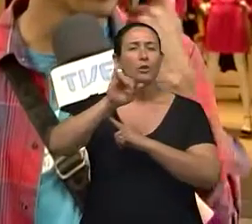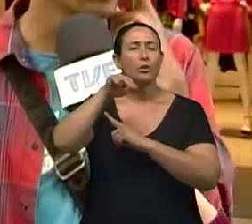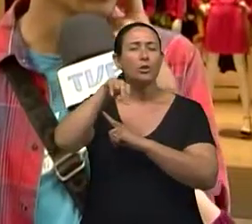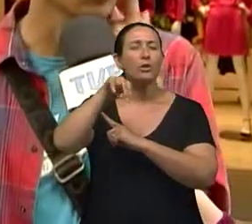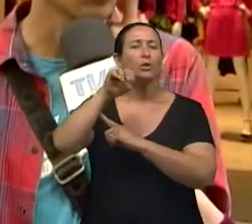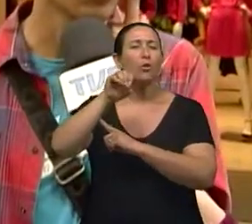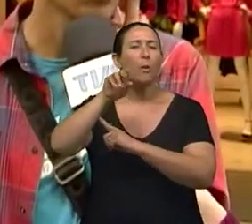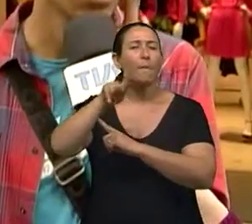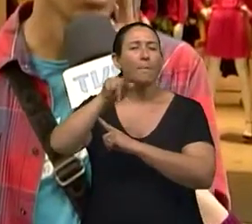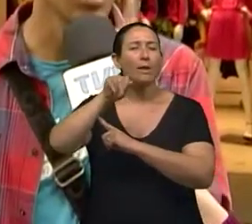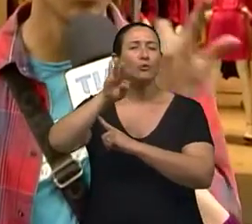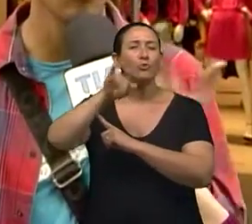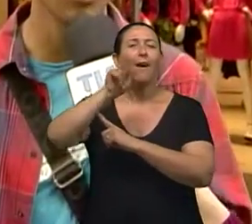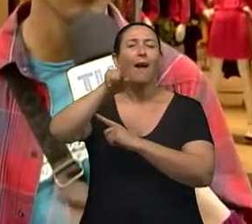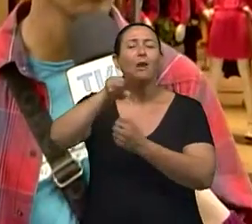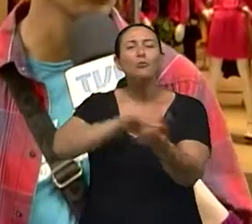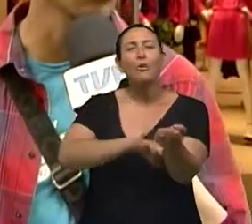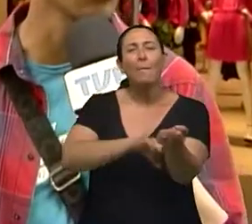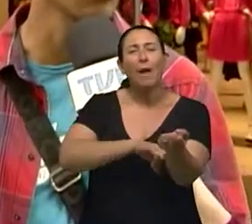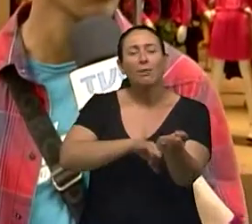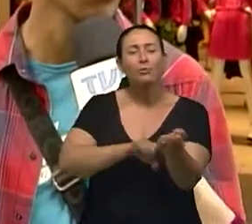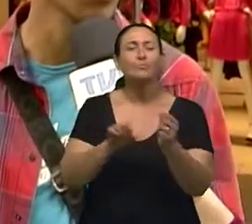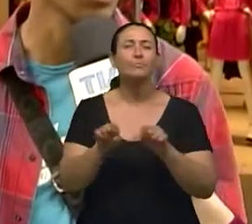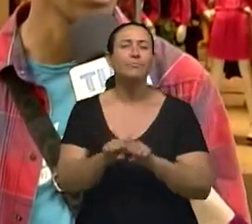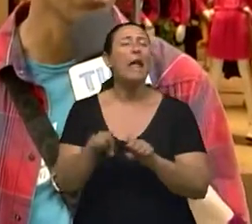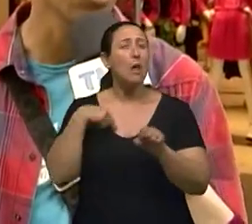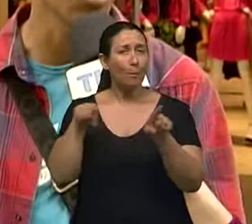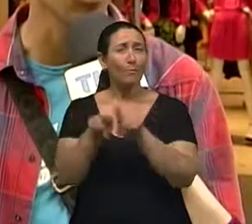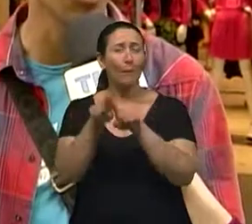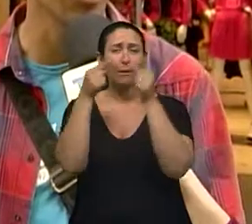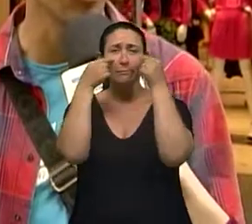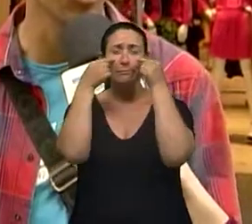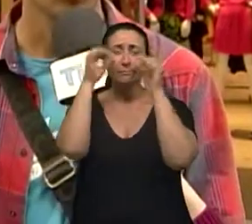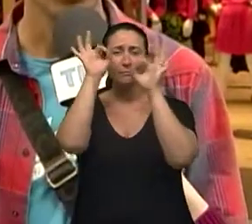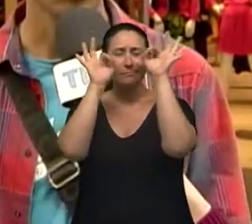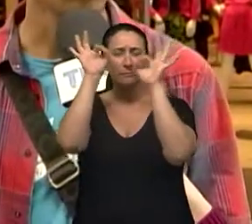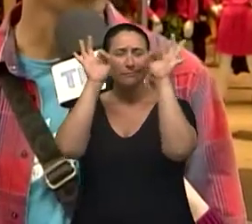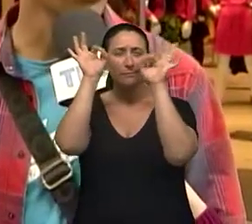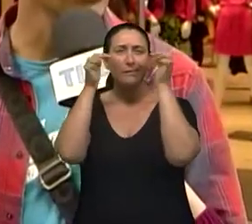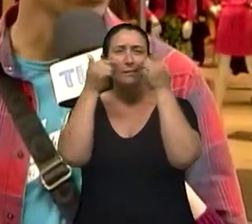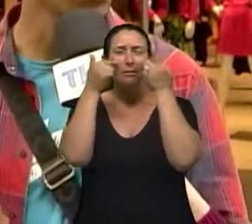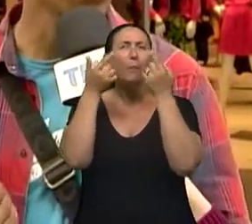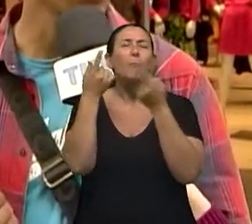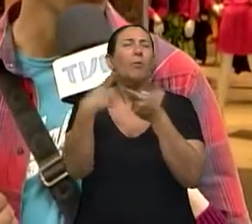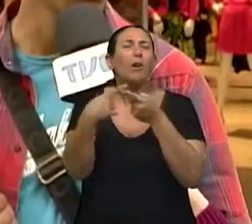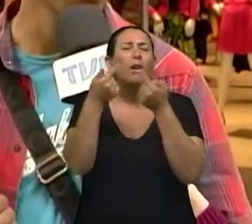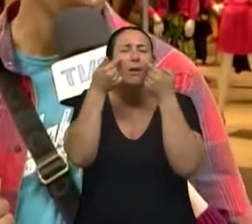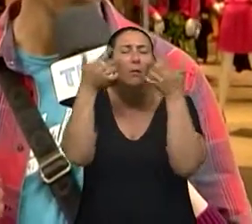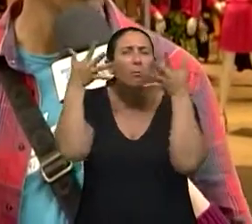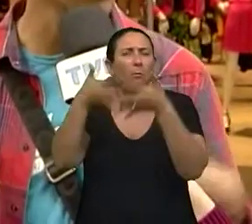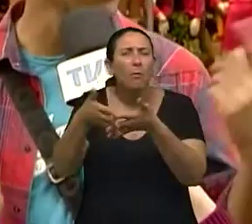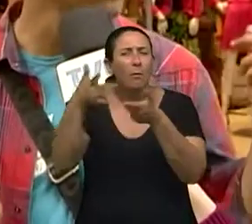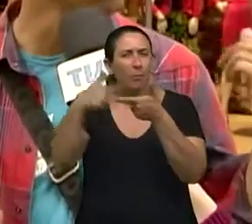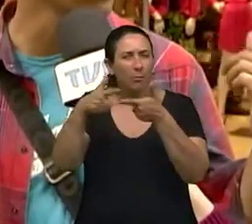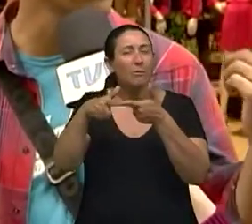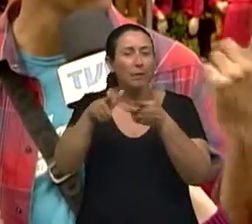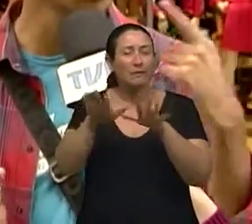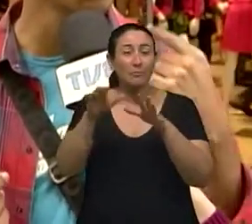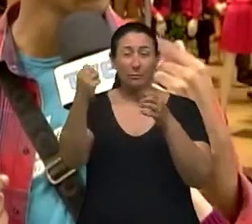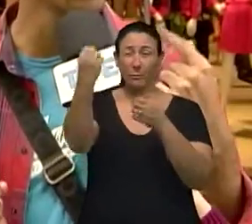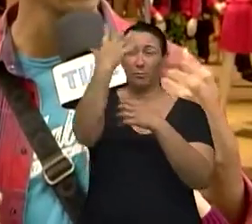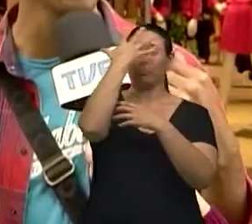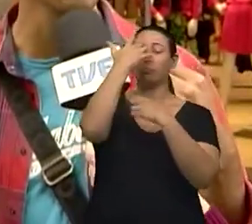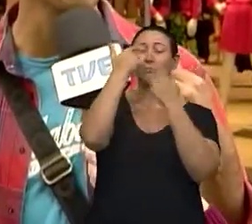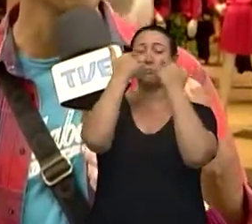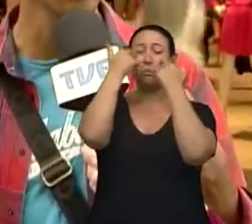tenho um astigmatismo. Daí eu queria que ele me falasse um pouquinho o que é mais ou menos o astigmatismo. Por que prejudica tanto a visão? Porque às vezes, assim, na luz,